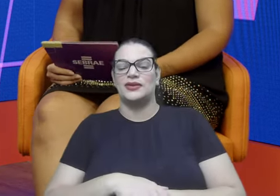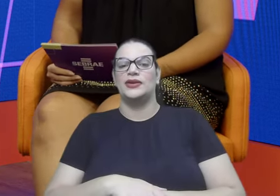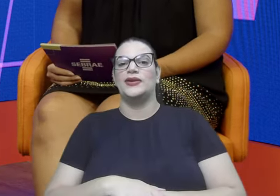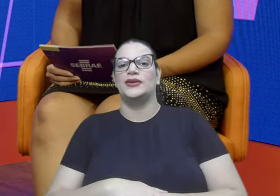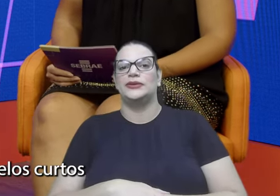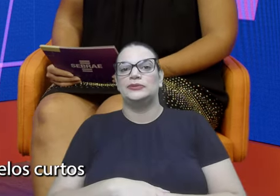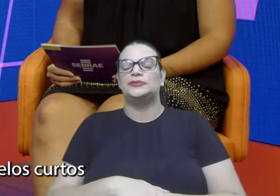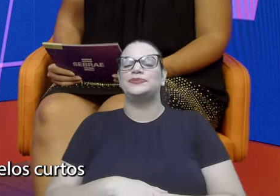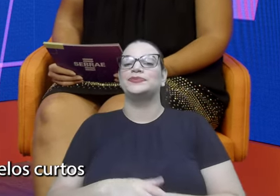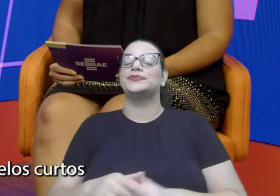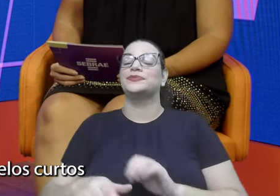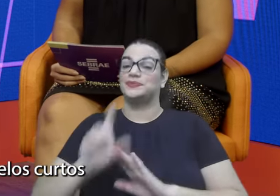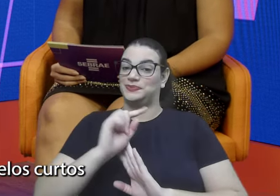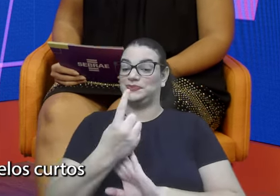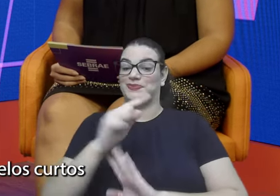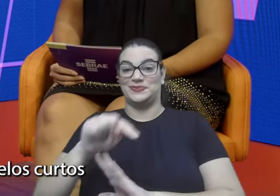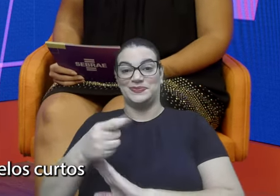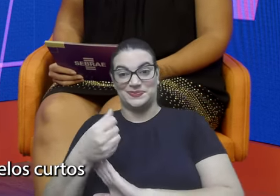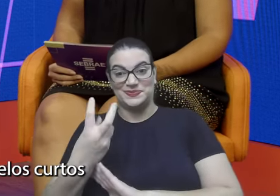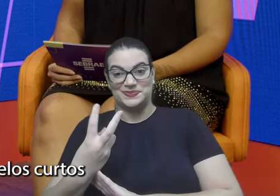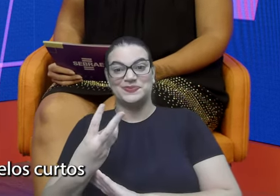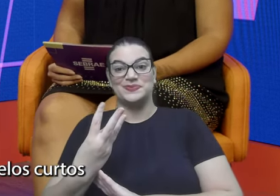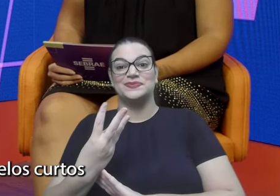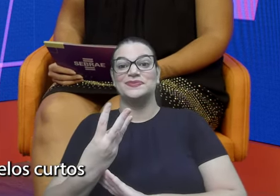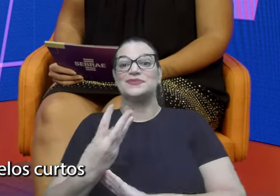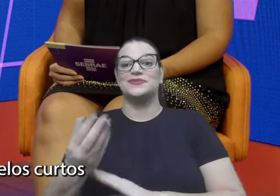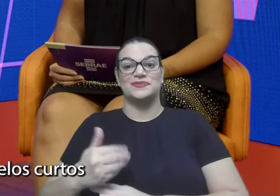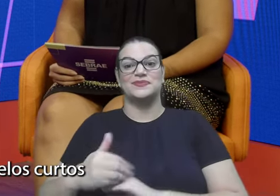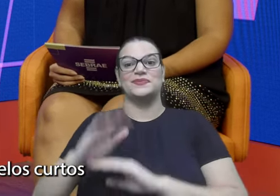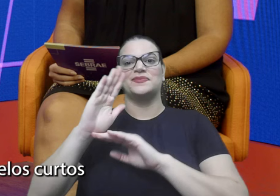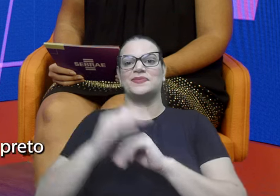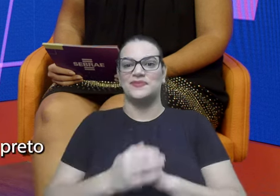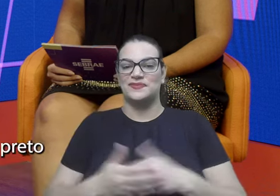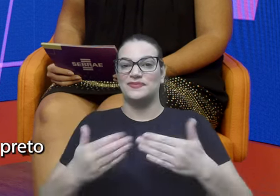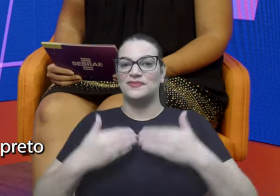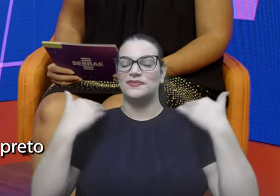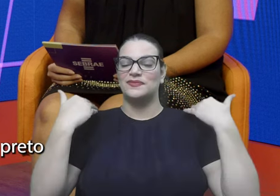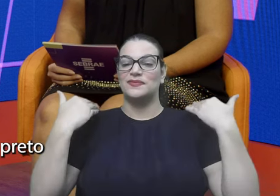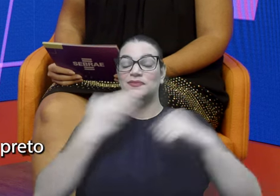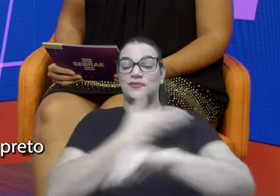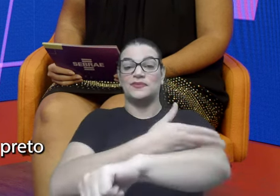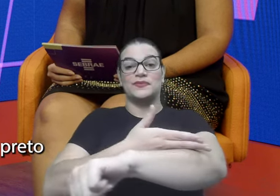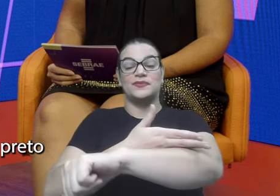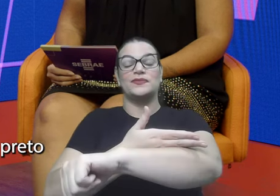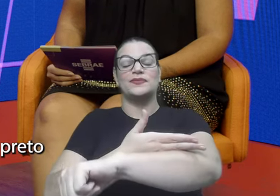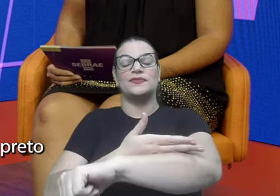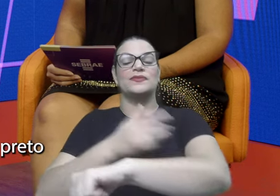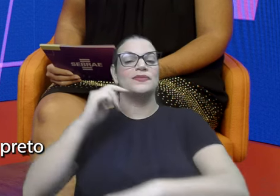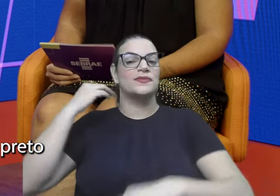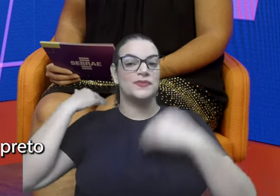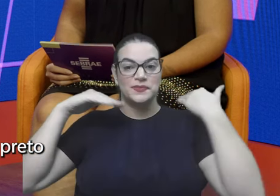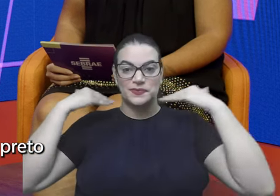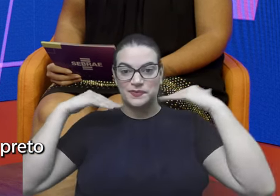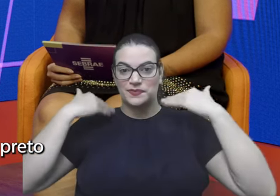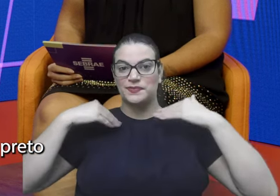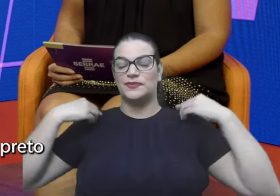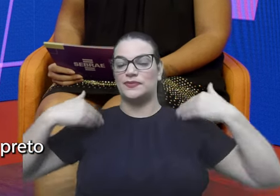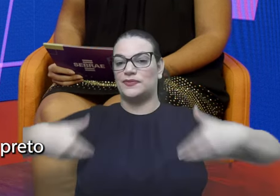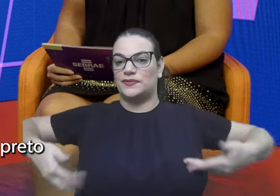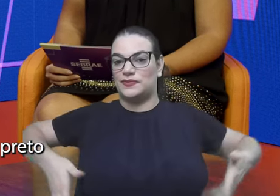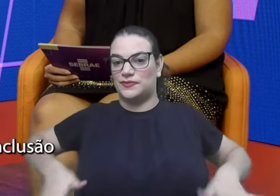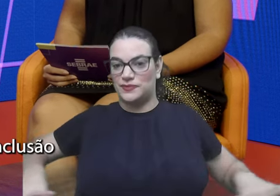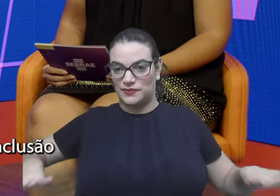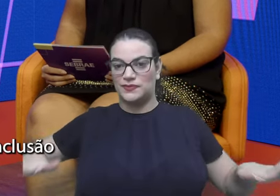não contando é sou uma mulher branca tenho cabelos curtos estou vestida com vestido preto e hoje